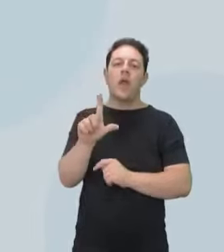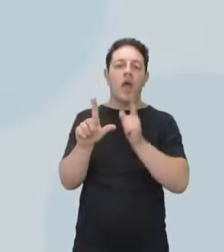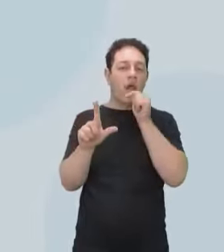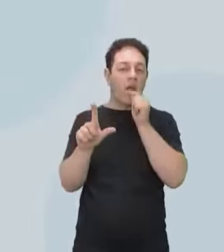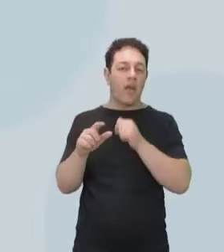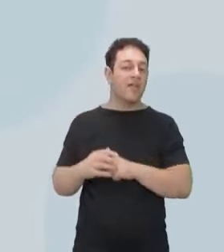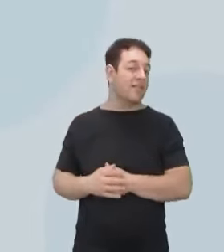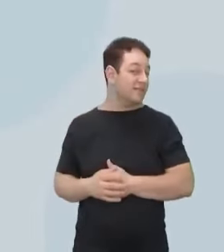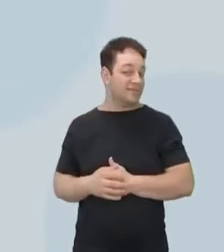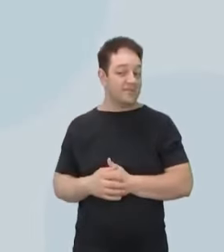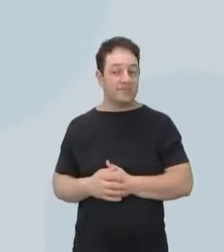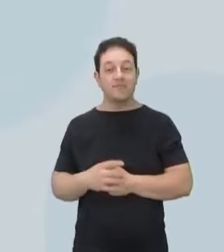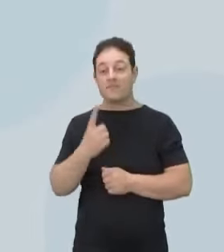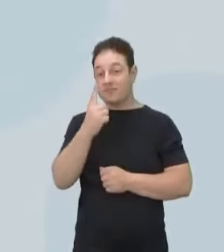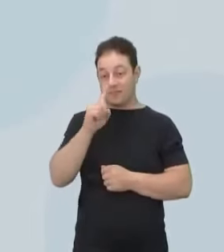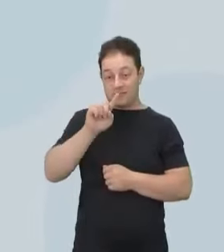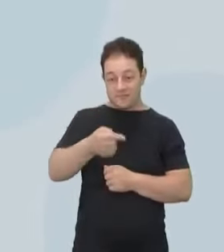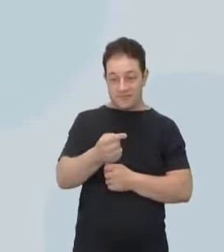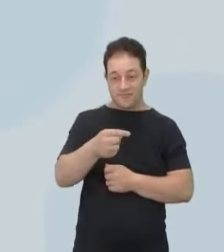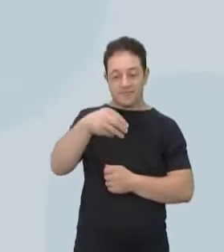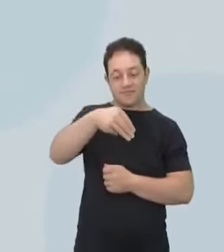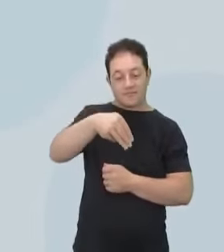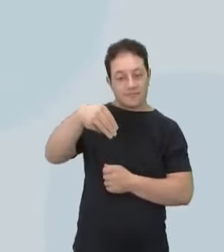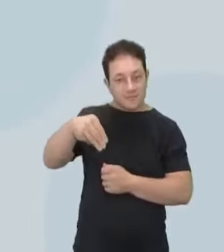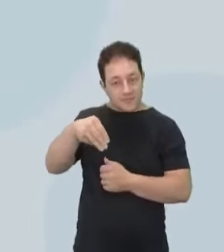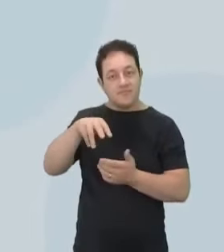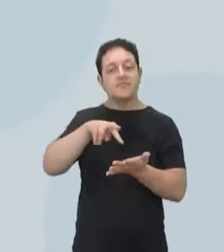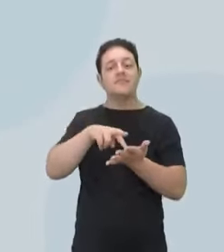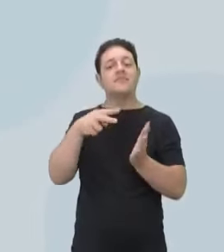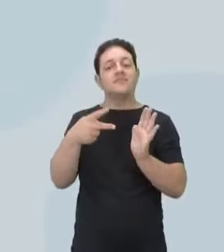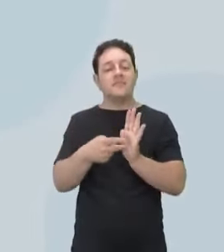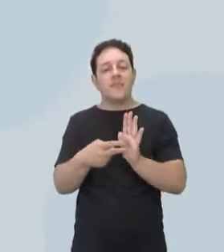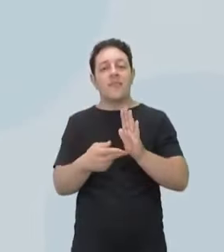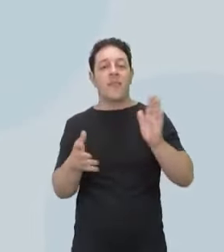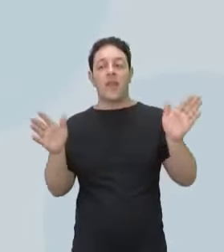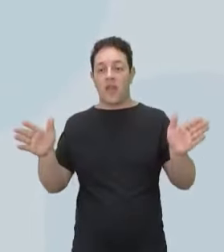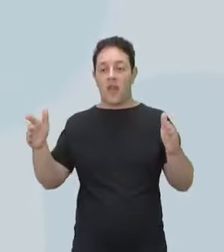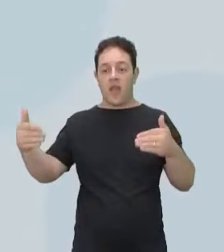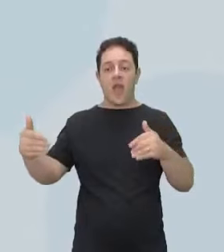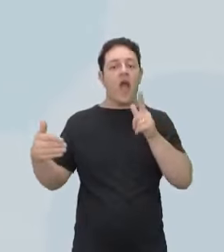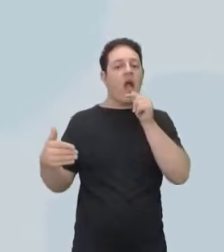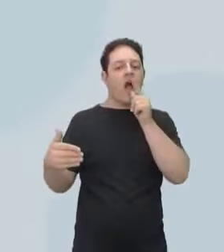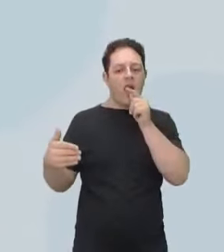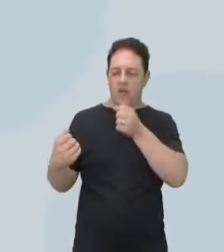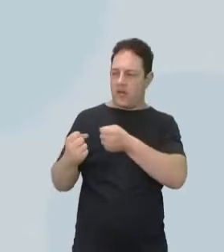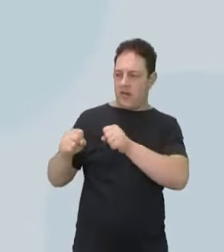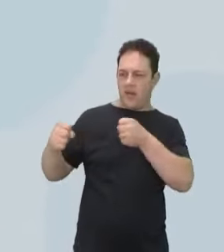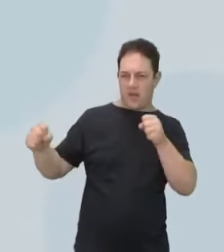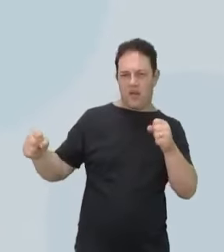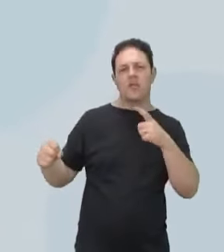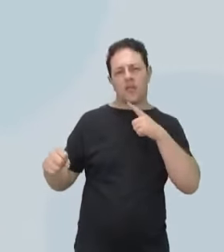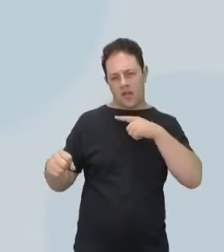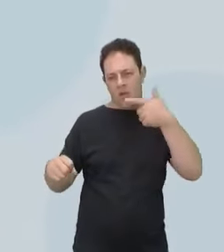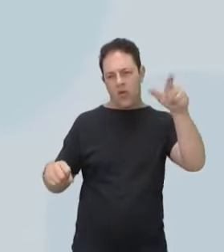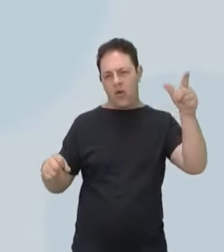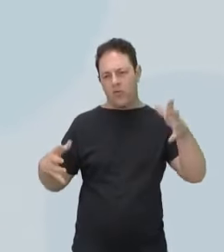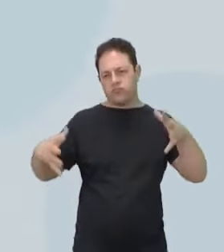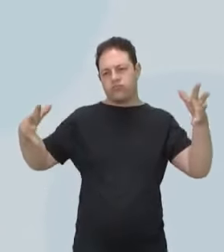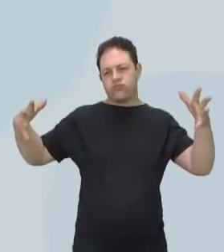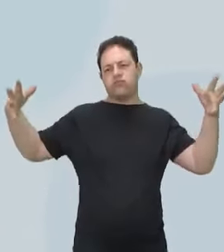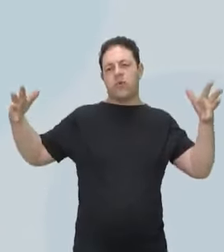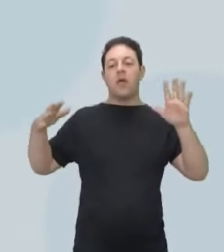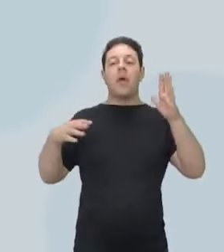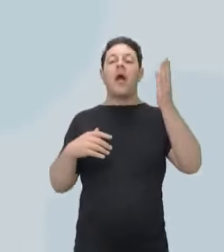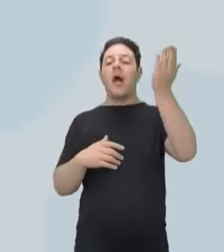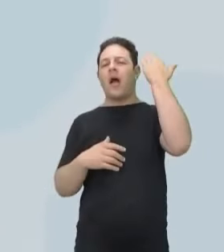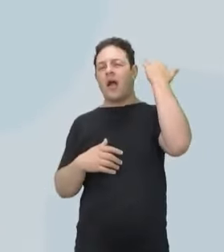lá no exemplo, quando a gente falou 1000 milímetros, seria uma caixa d'água das grandes, hoje em dia tem de mais volume, né? Mas